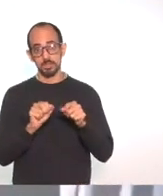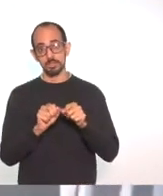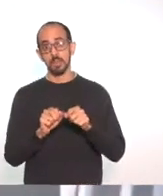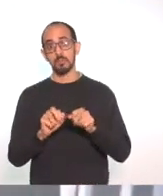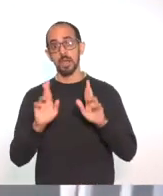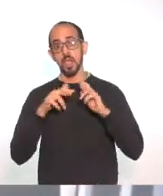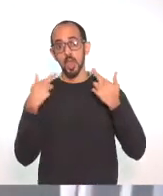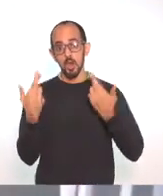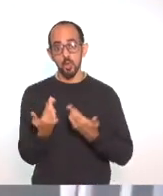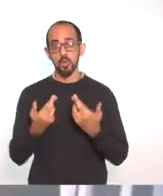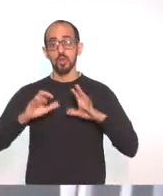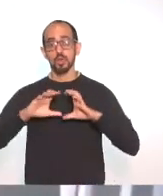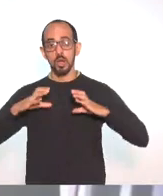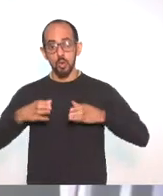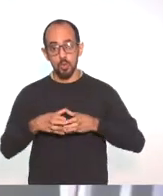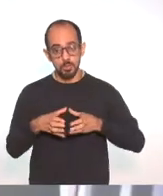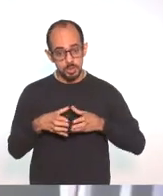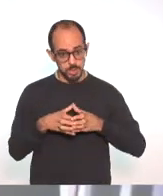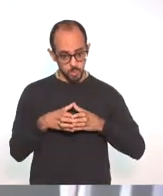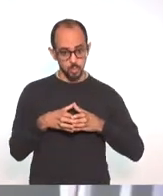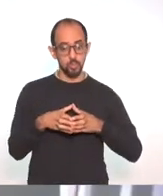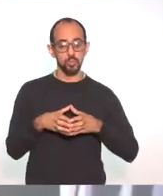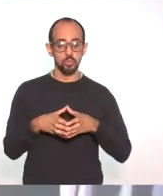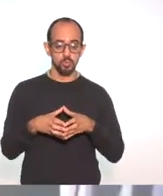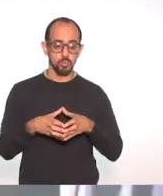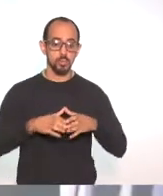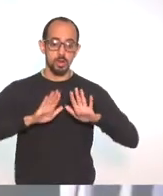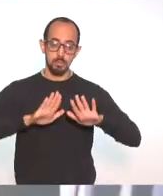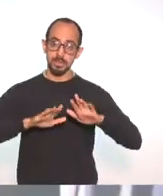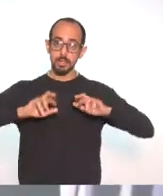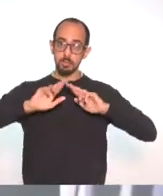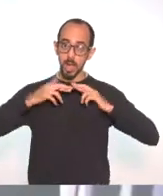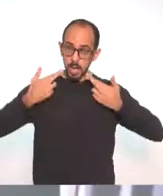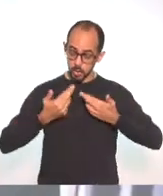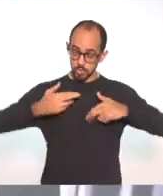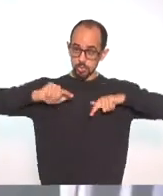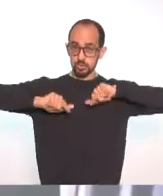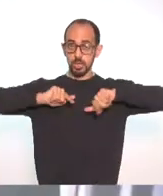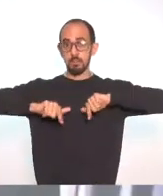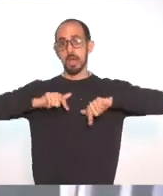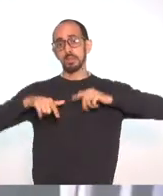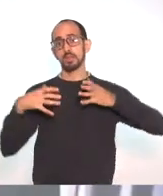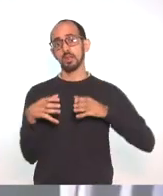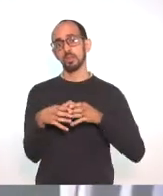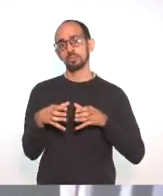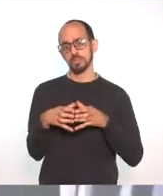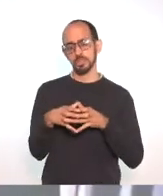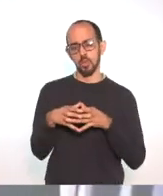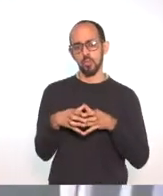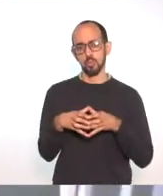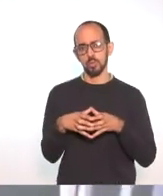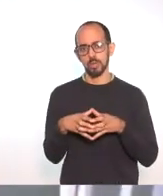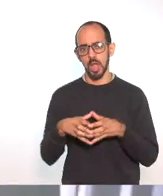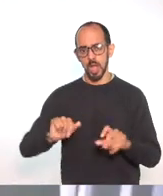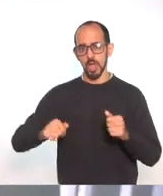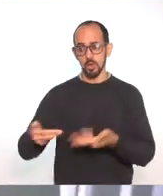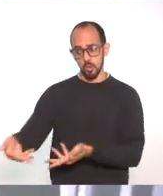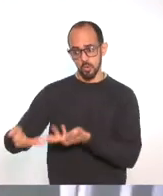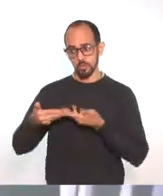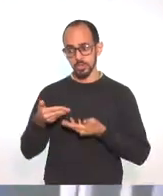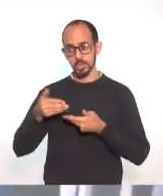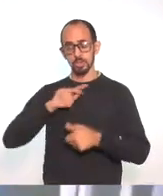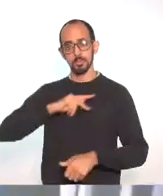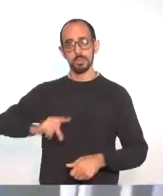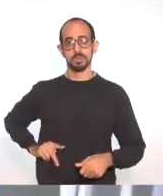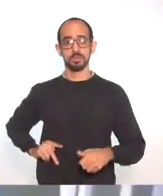é uma audiência acontecerá em seguida é mais fazer vários uma reunião de trabalho e não é convidado o parecendo que tinha para dizer